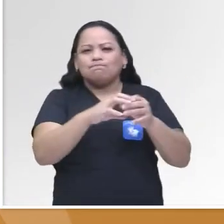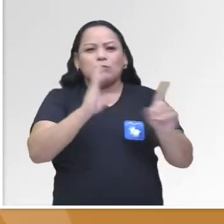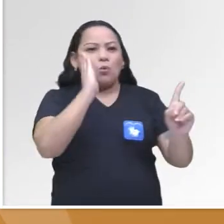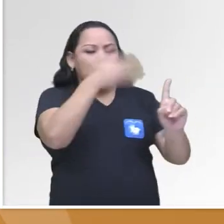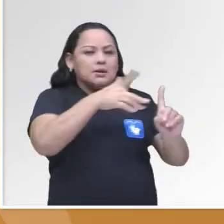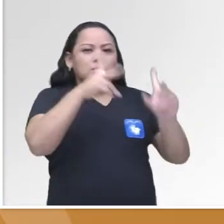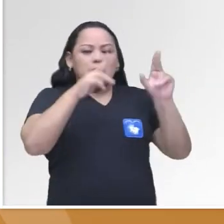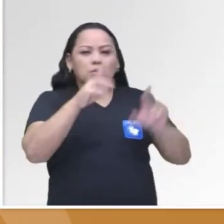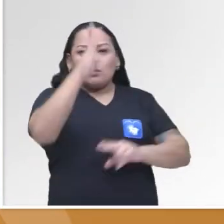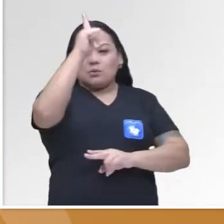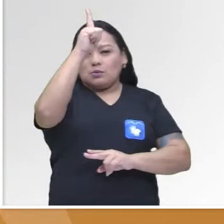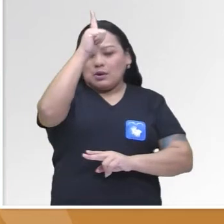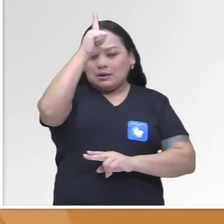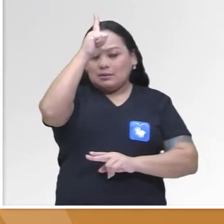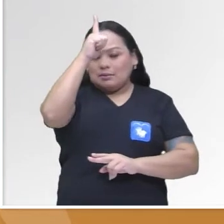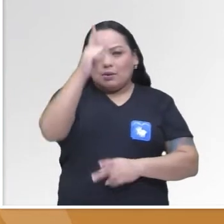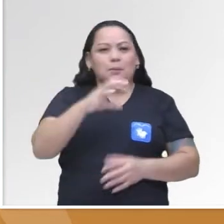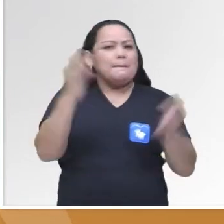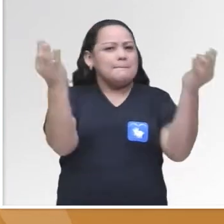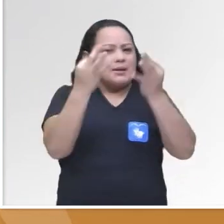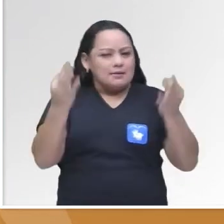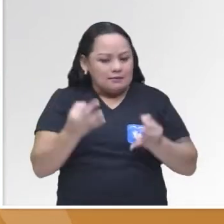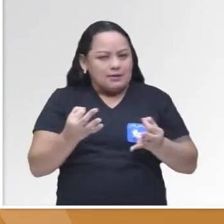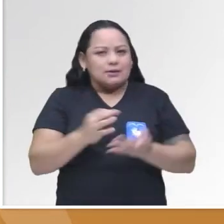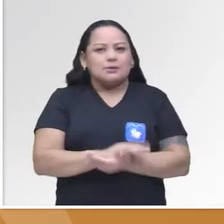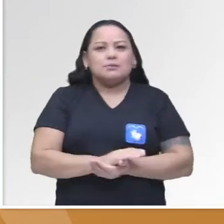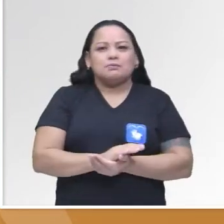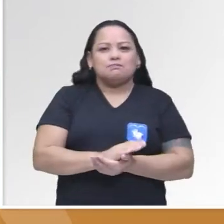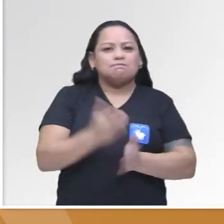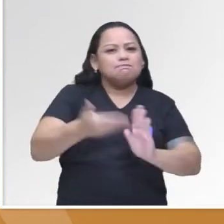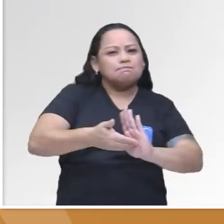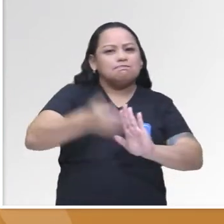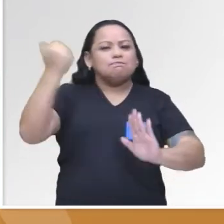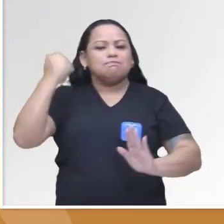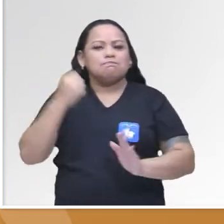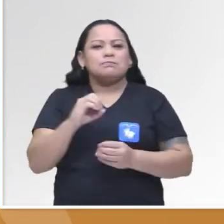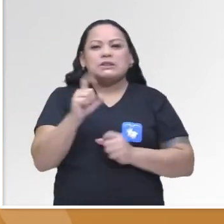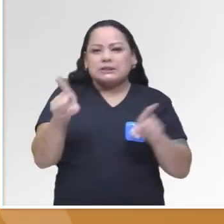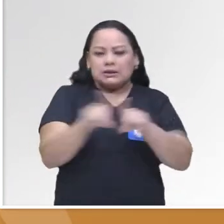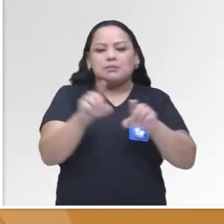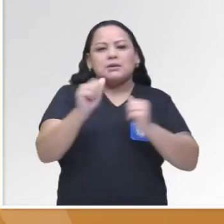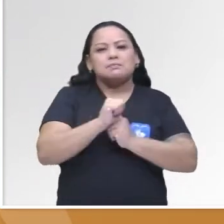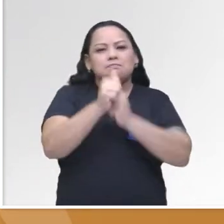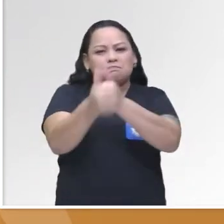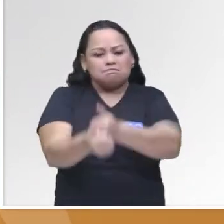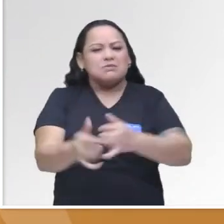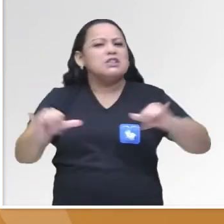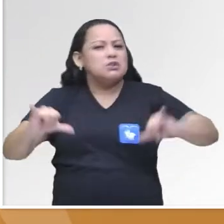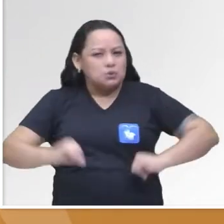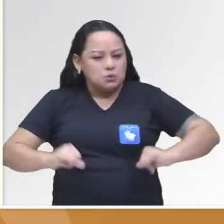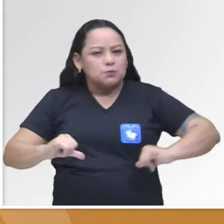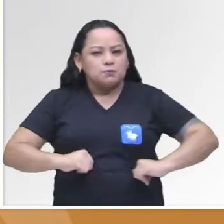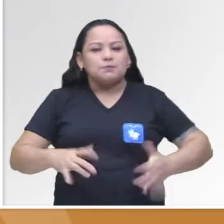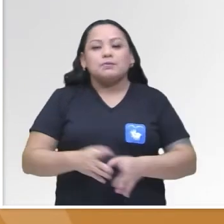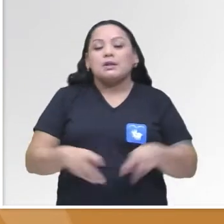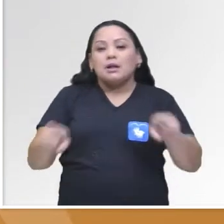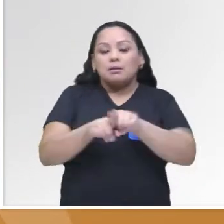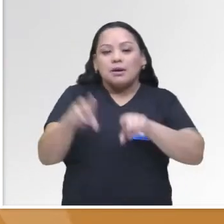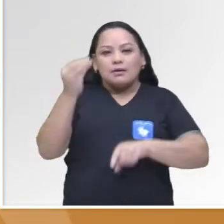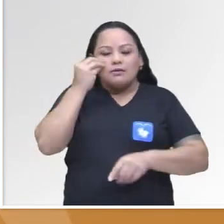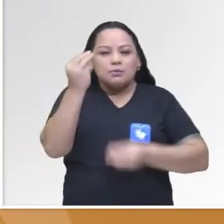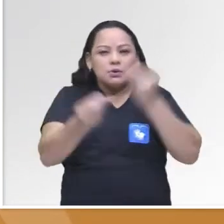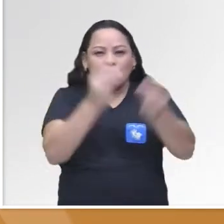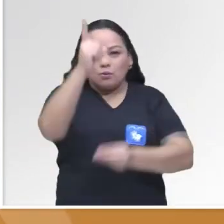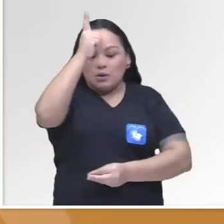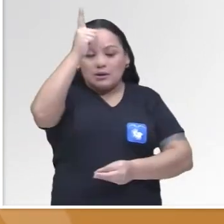alemão perfeito, do alemão ariano, seria claramente perseguida, ok? Vimos também que, nesse momento, a Alemanha